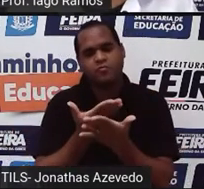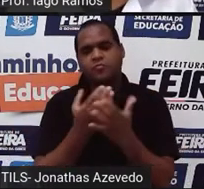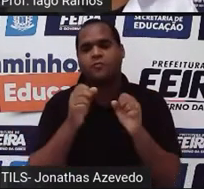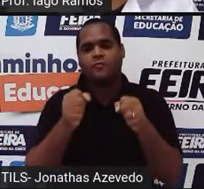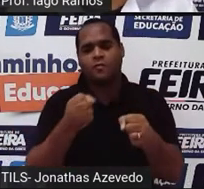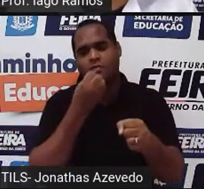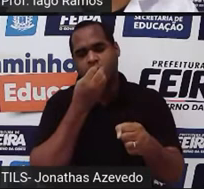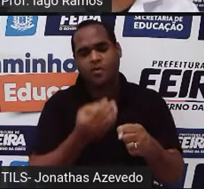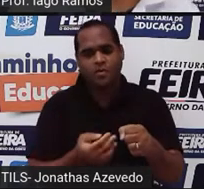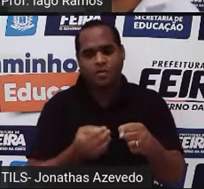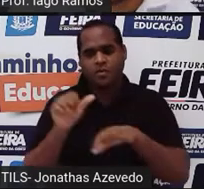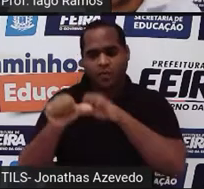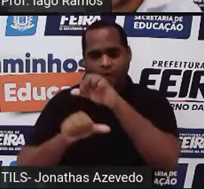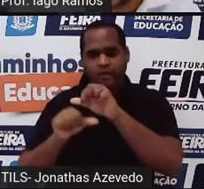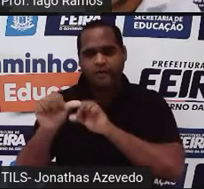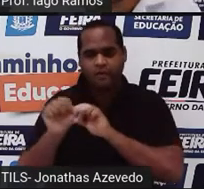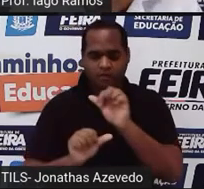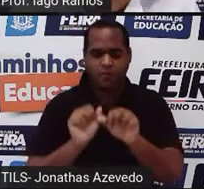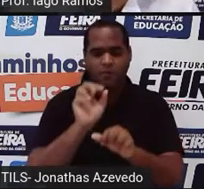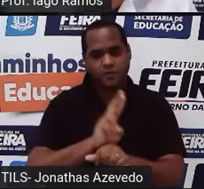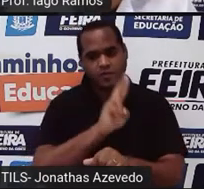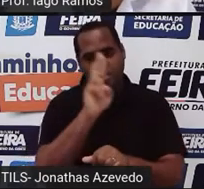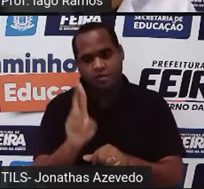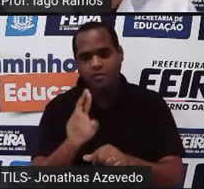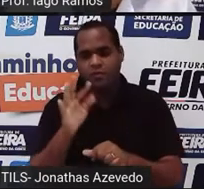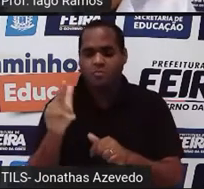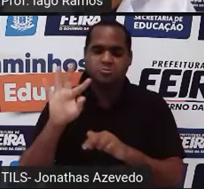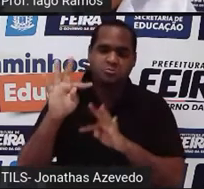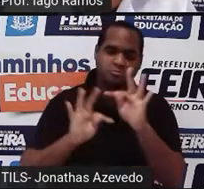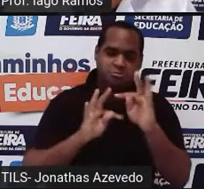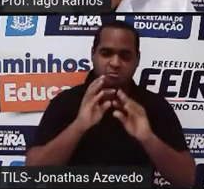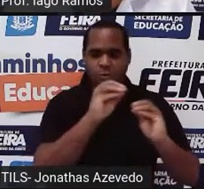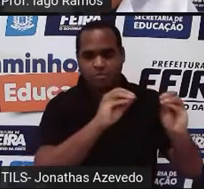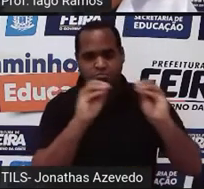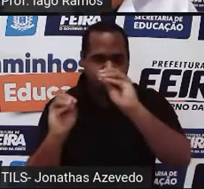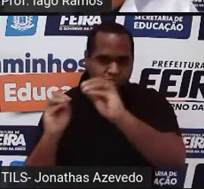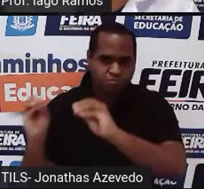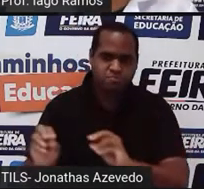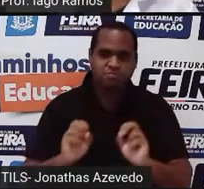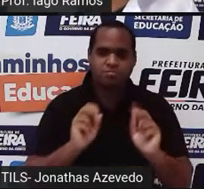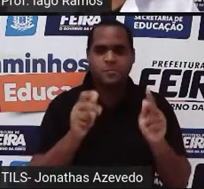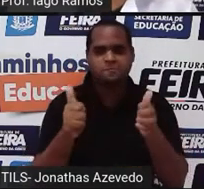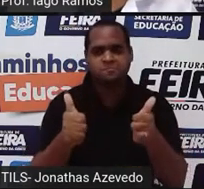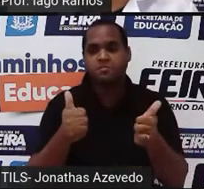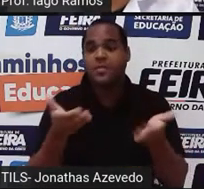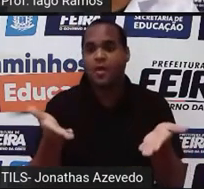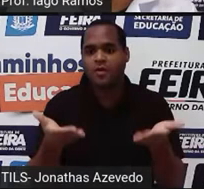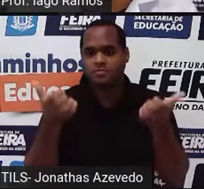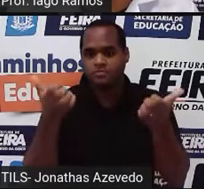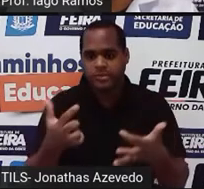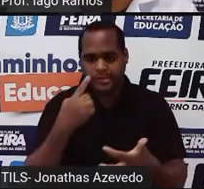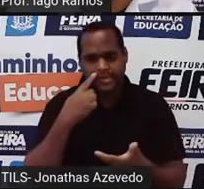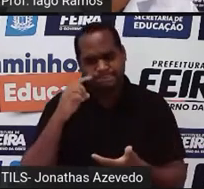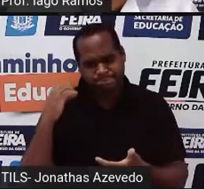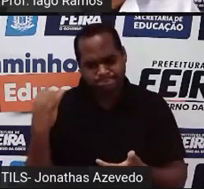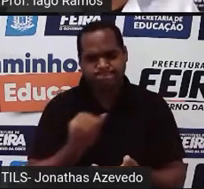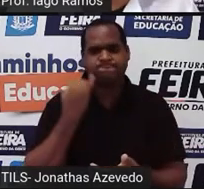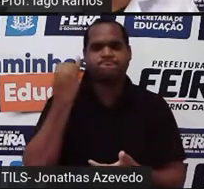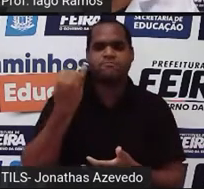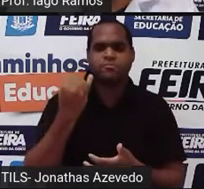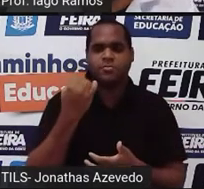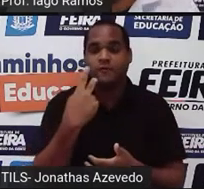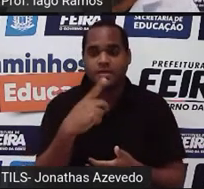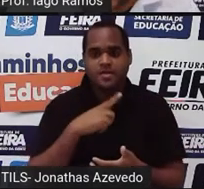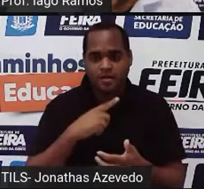as transformações de rotação e translação, tá bom? Nesse momento vai ser interessante para